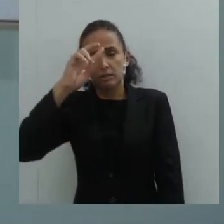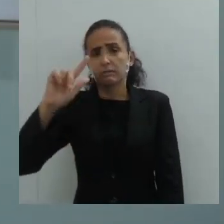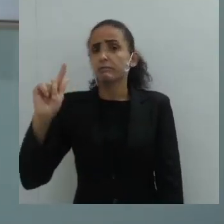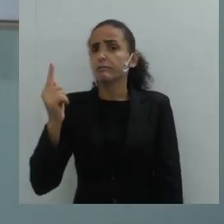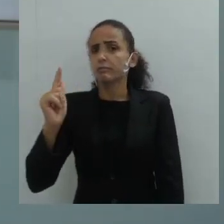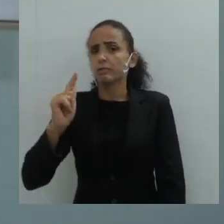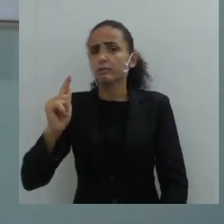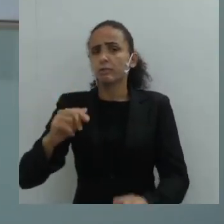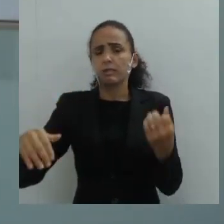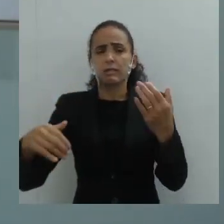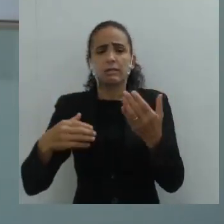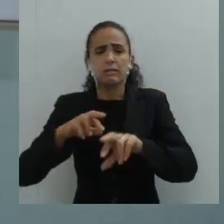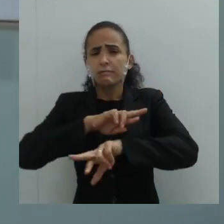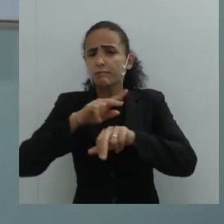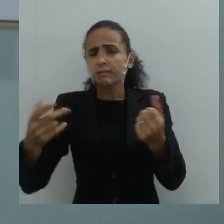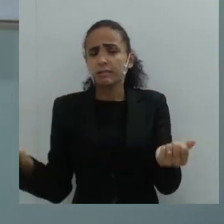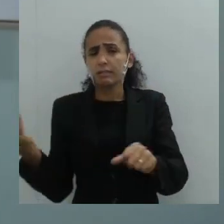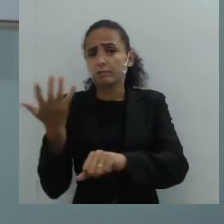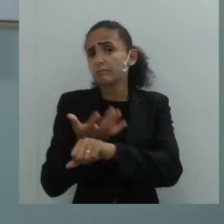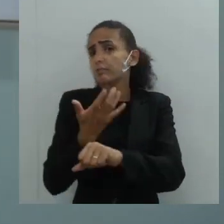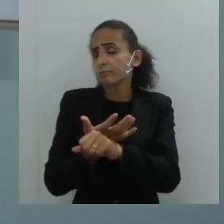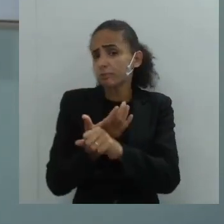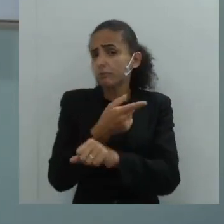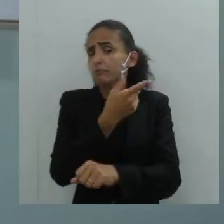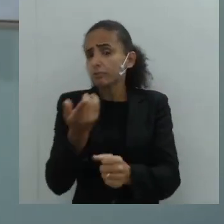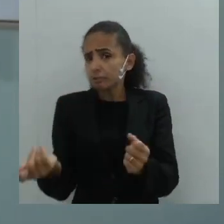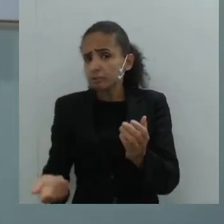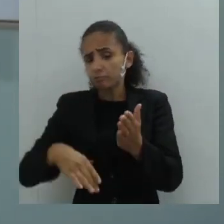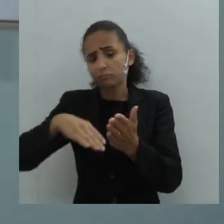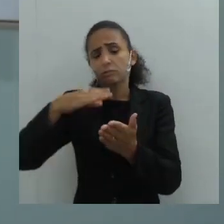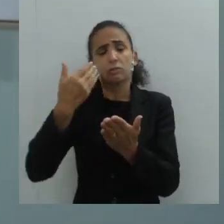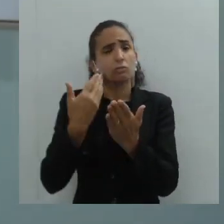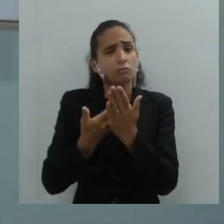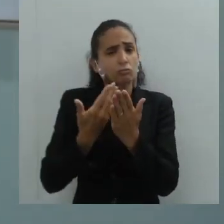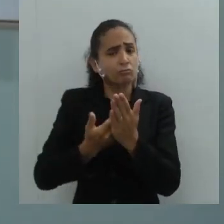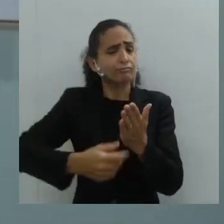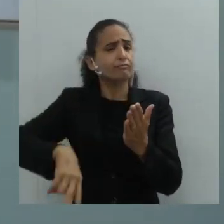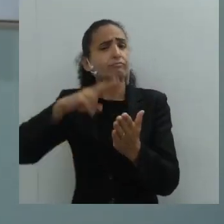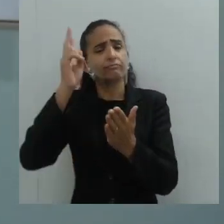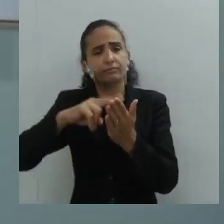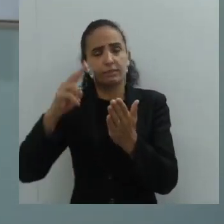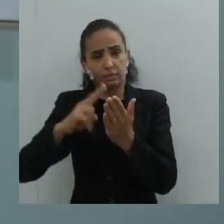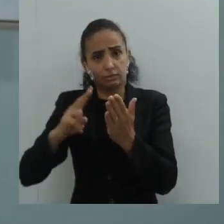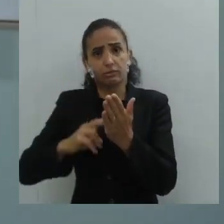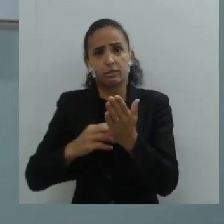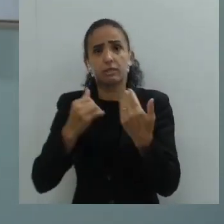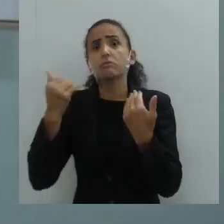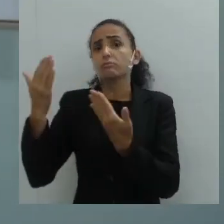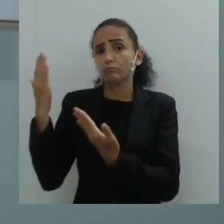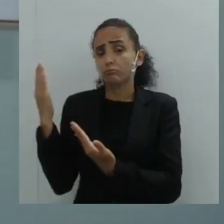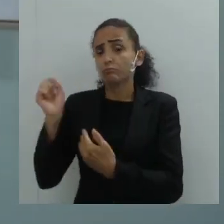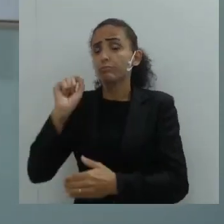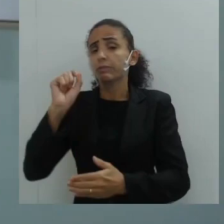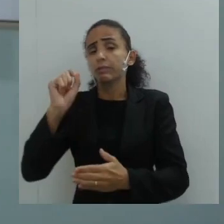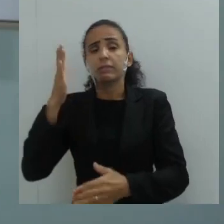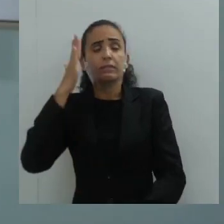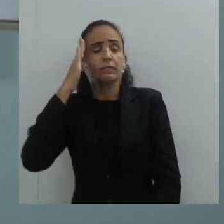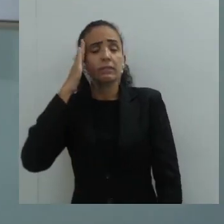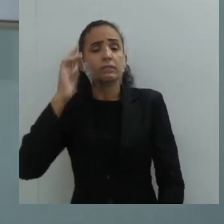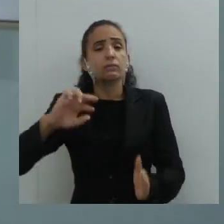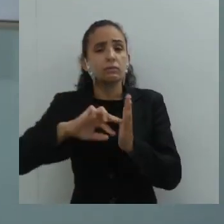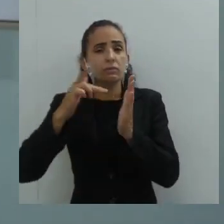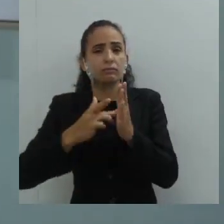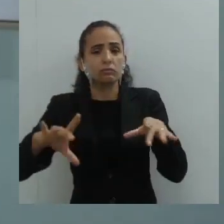geografia, etc., vocês estudarem esse documento e entenderem o que justamente é a liberdade de expressão